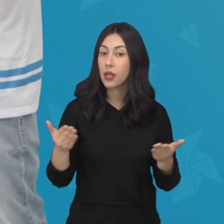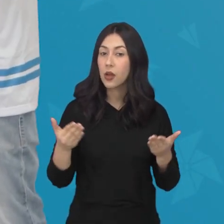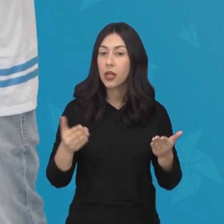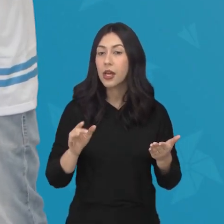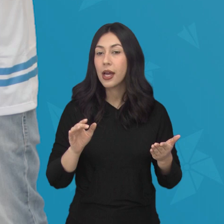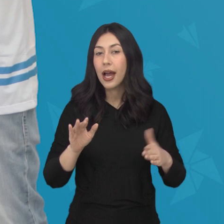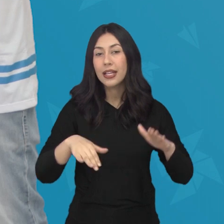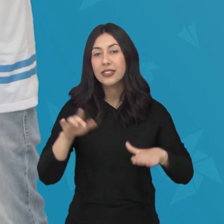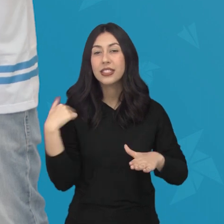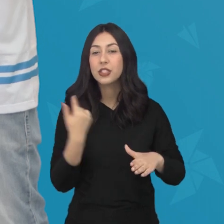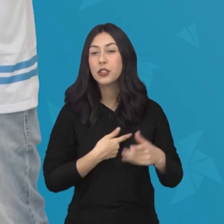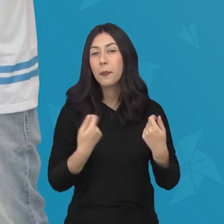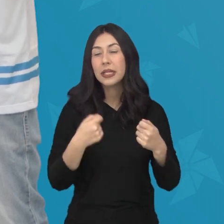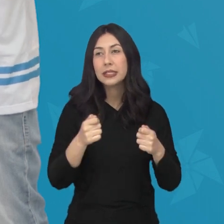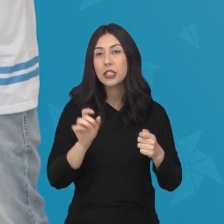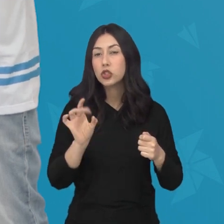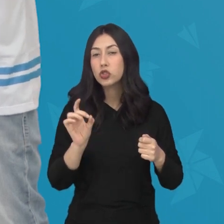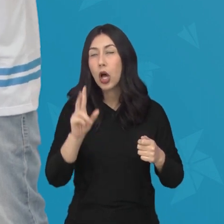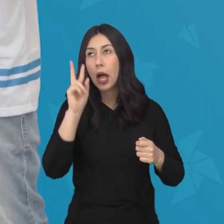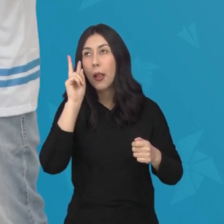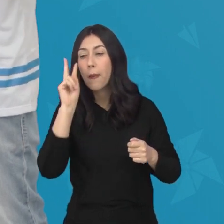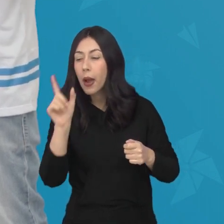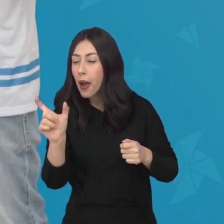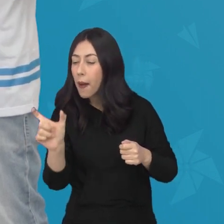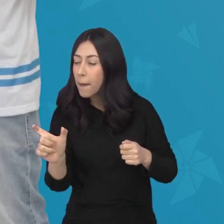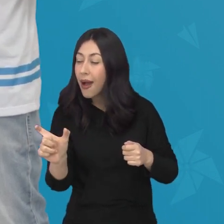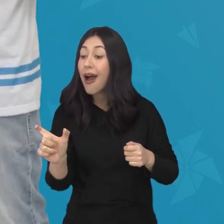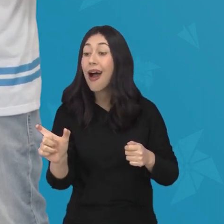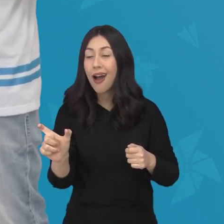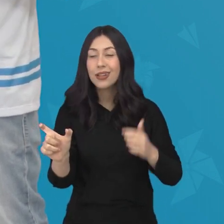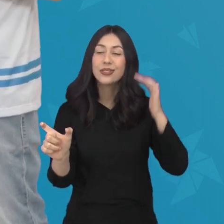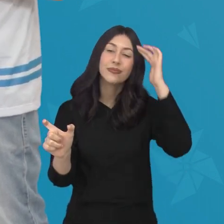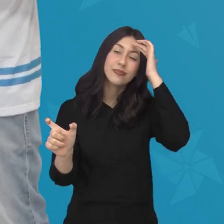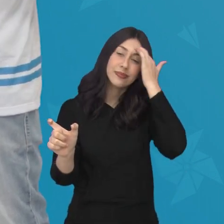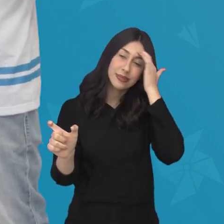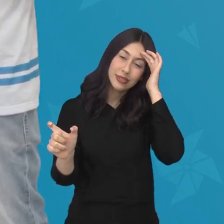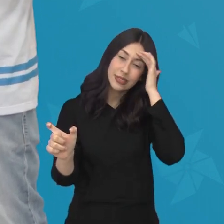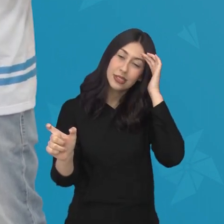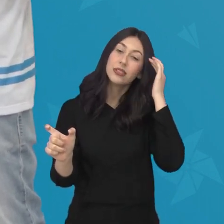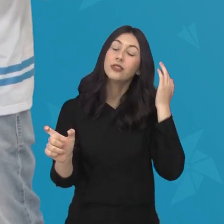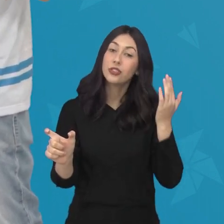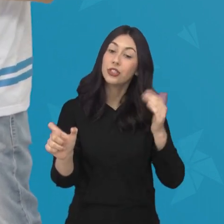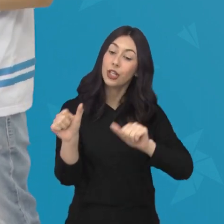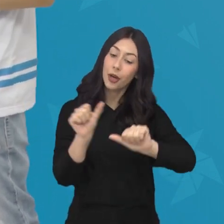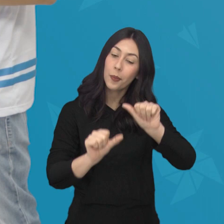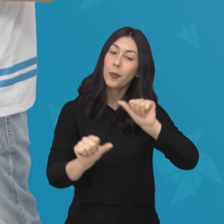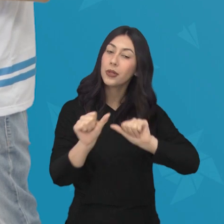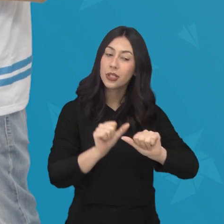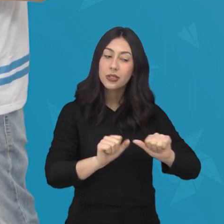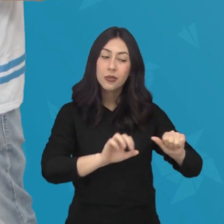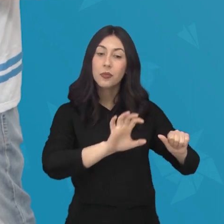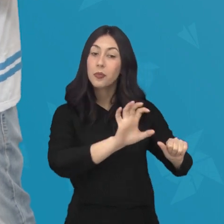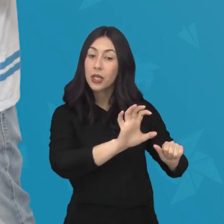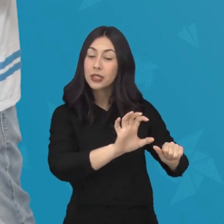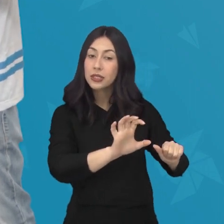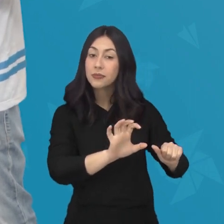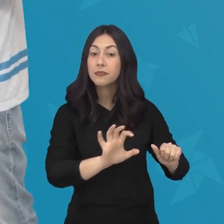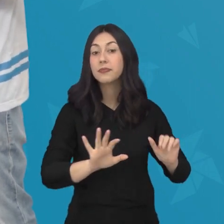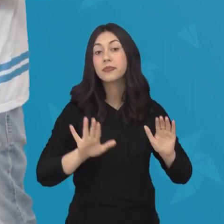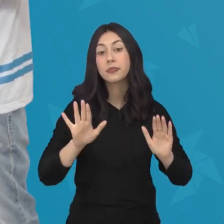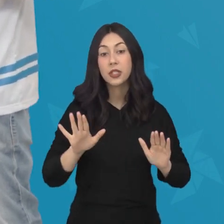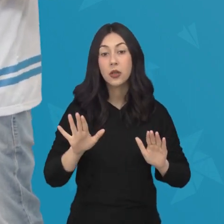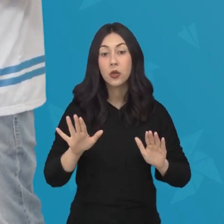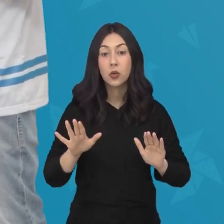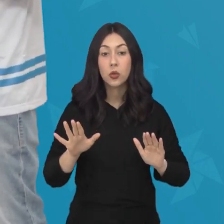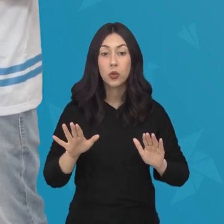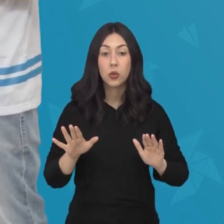mais às vezes de lembrar um pouco, porque são palavras que remetem à sua mudança em si, né? Como eu falei, do estado